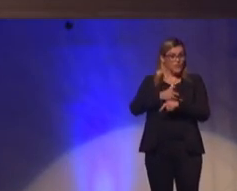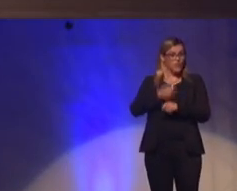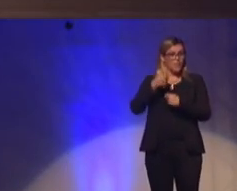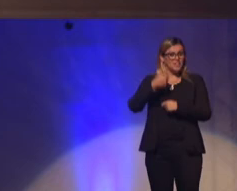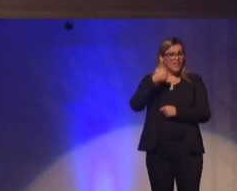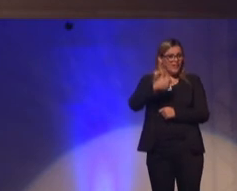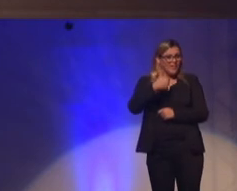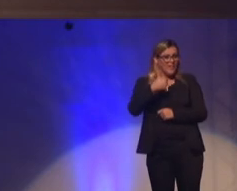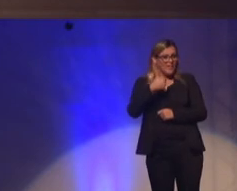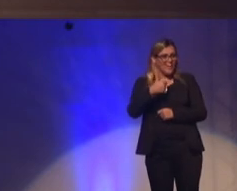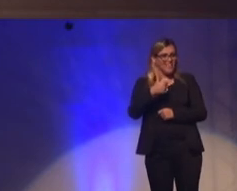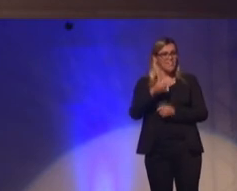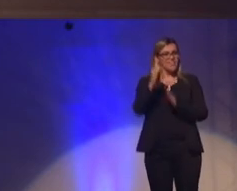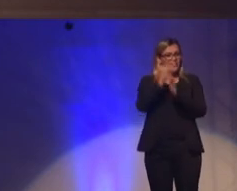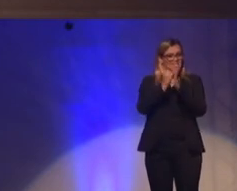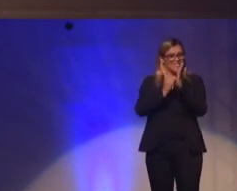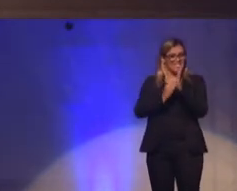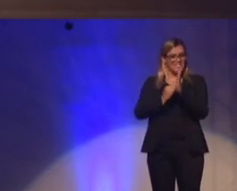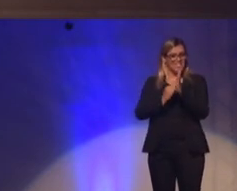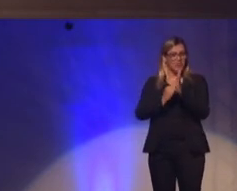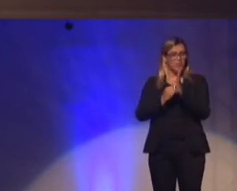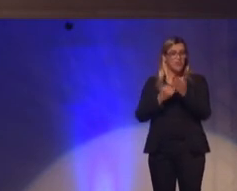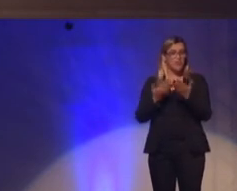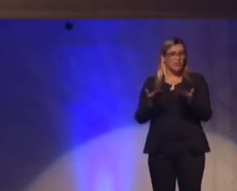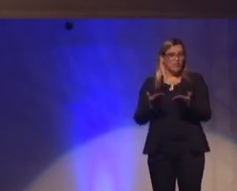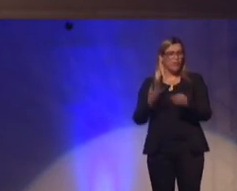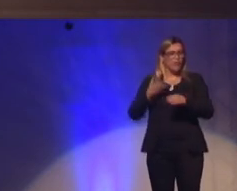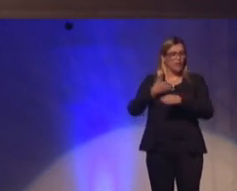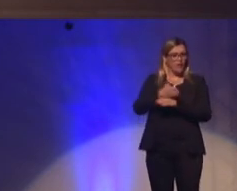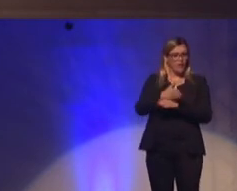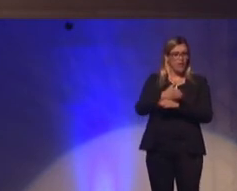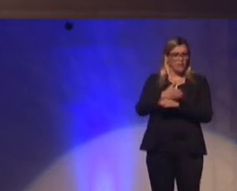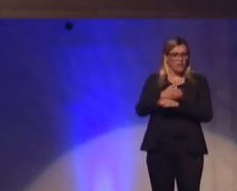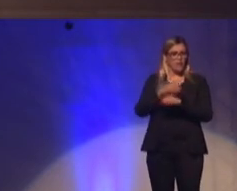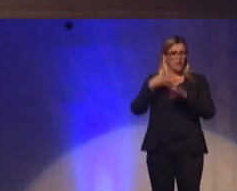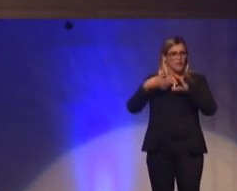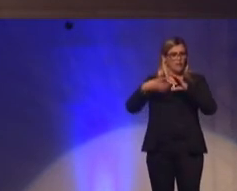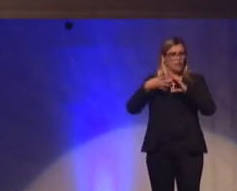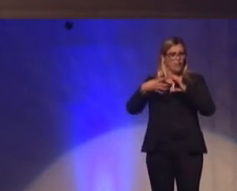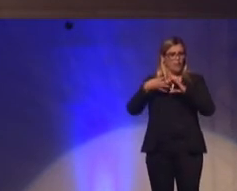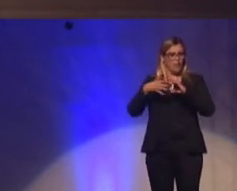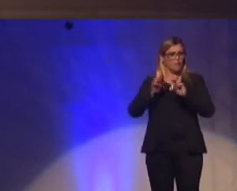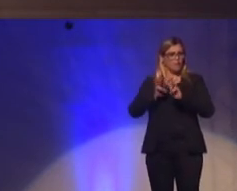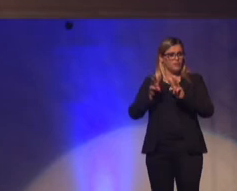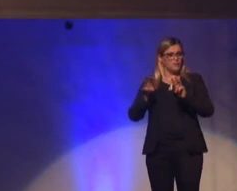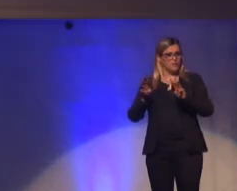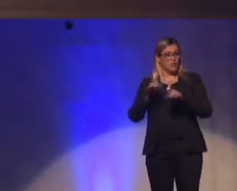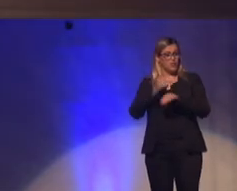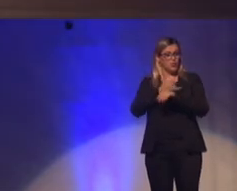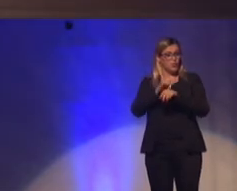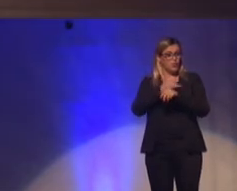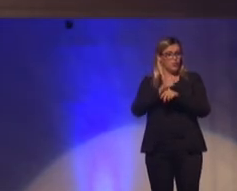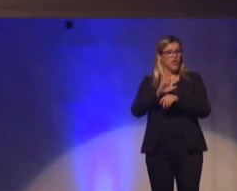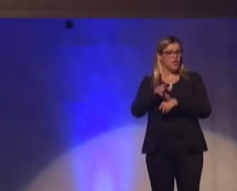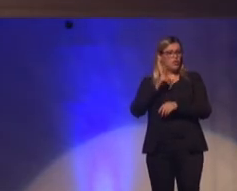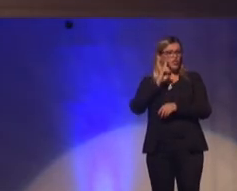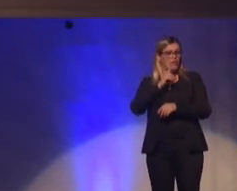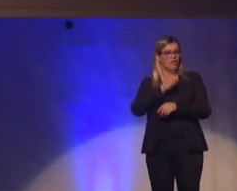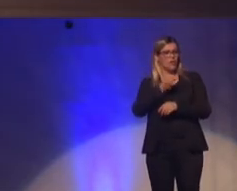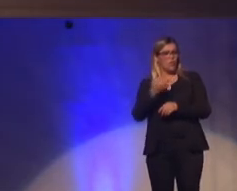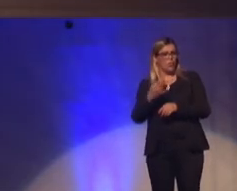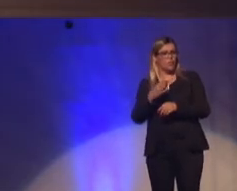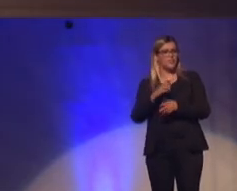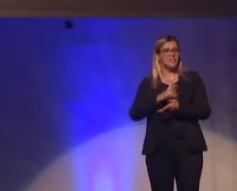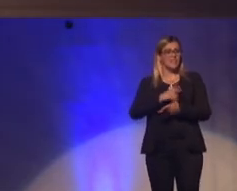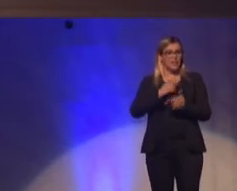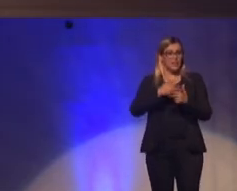para ver, de se inscrever, de apertar o sininho. Então, assim, entra lá no canal do Crefito 4, veja os vídeos, o conteúdo está muito legal. Eu já vi um dos episódios só ainda,